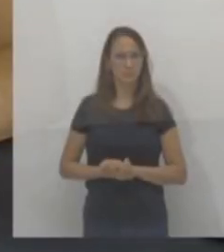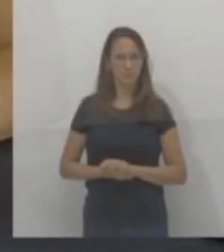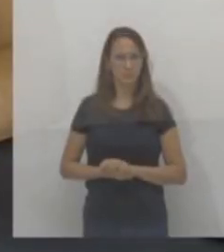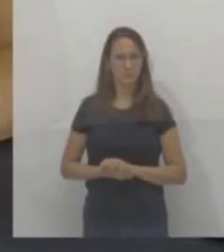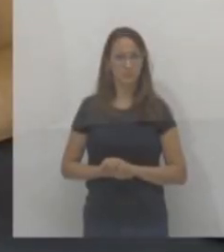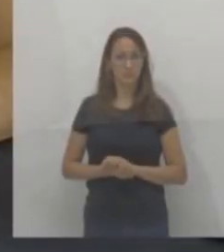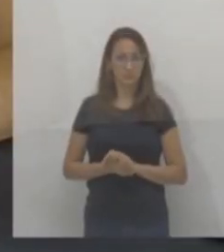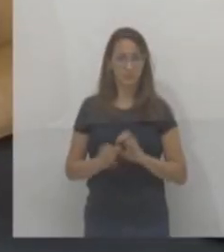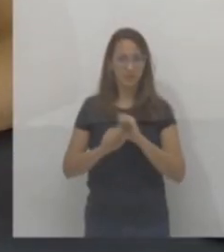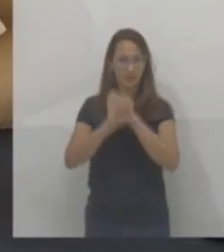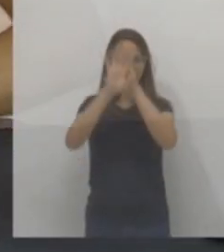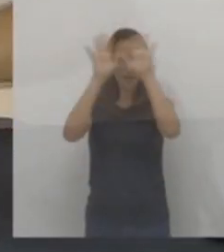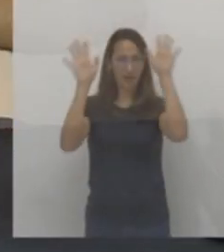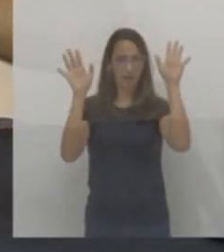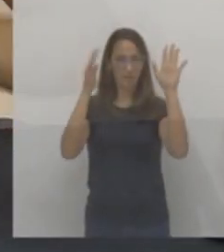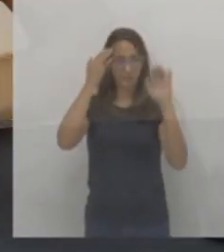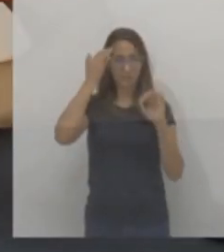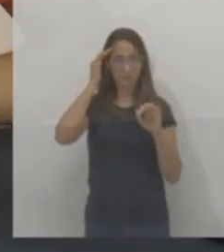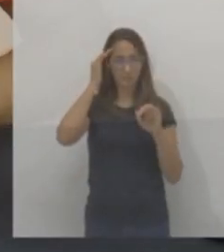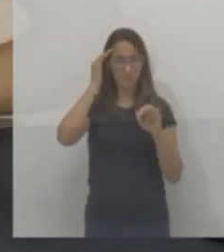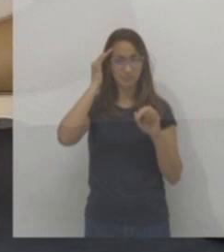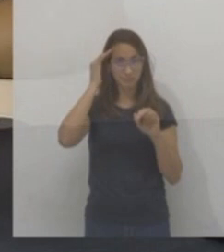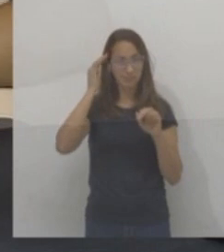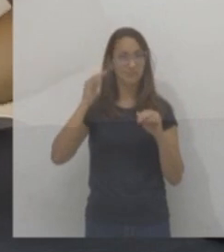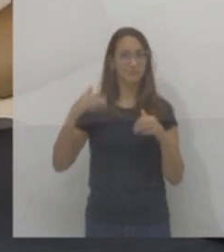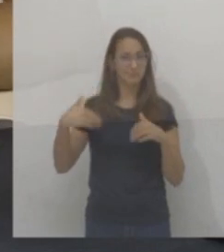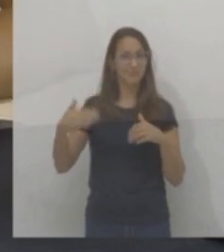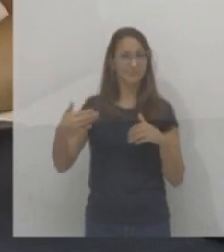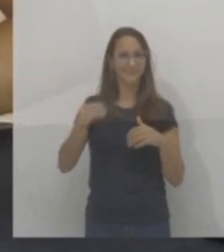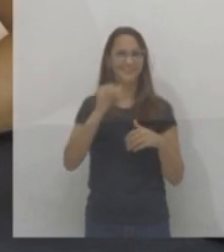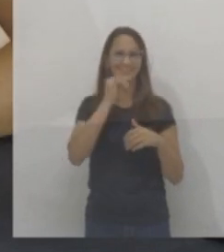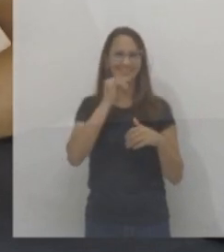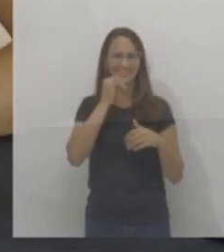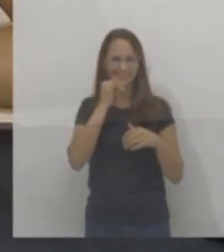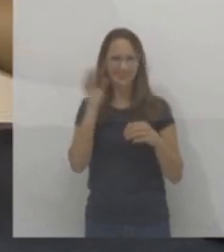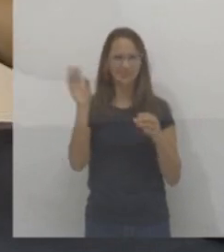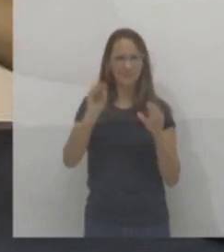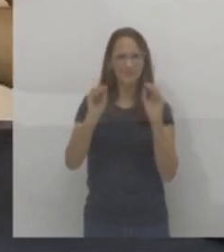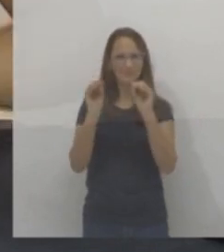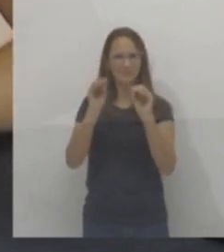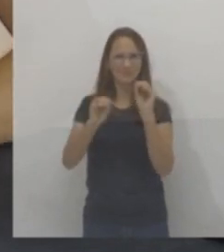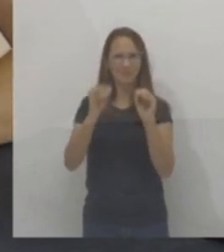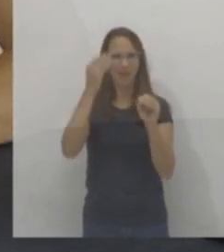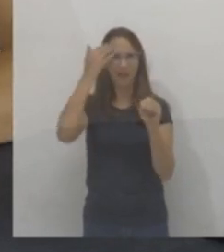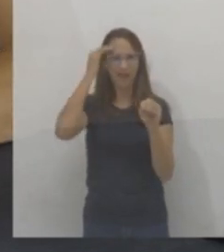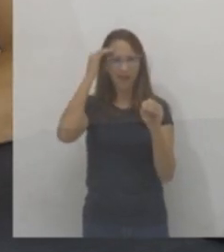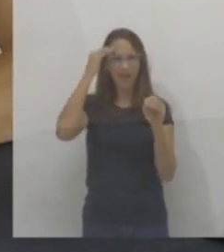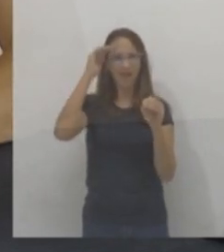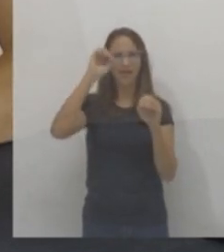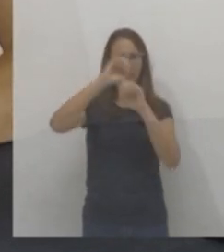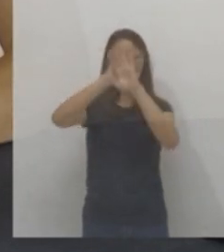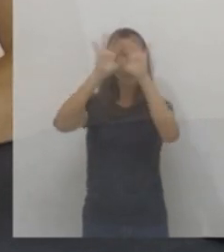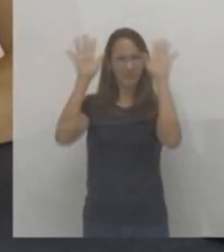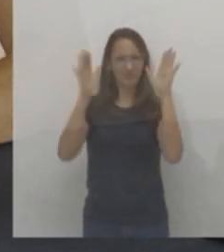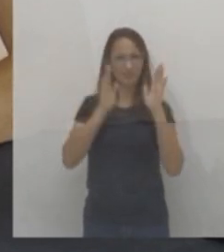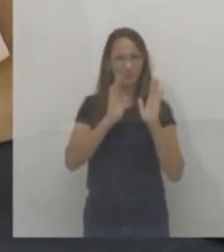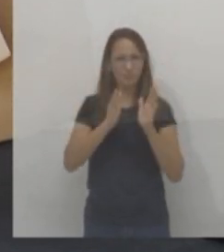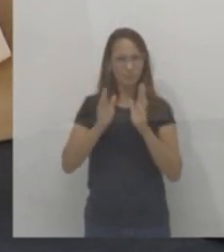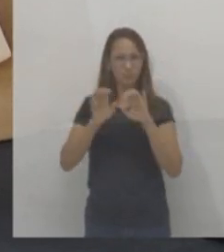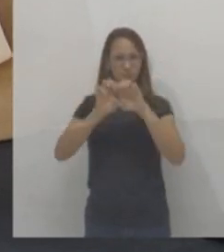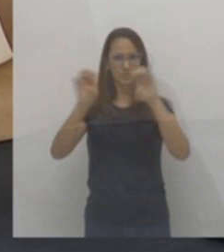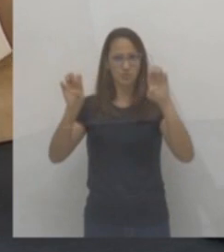Beleza? Ficou claro isso aí? Tá? Vamos continuar trabalhando com exemplos. Quanto mais exemplos a gente trabalhar, melhor para vocês entenderem a estrutura,